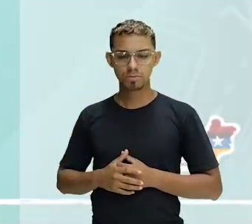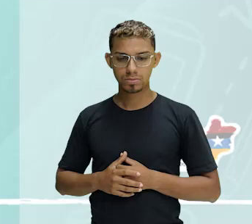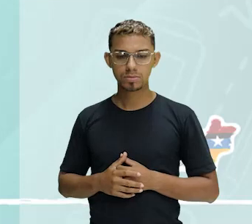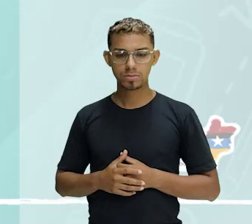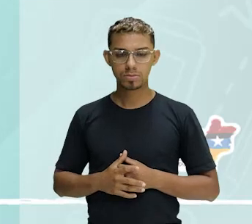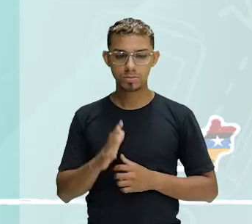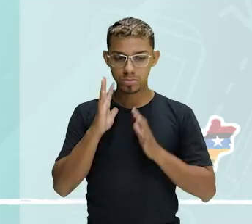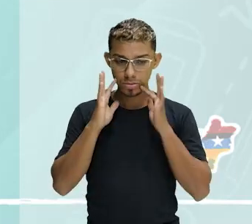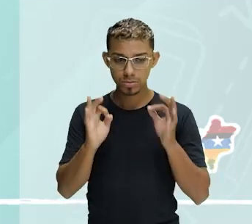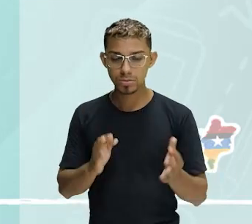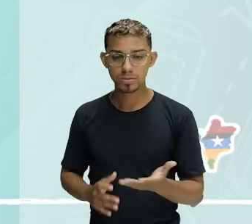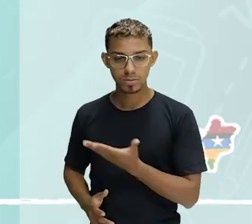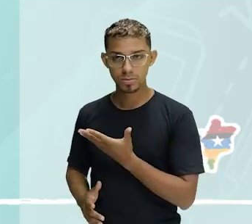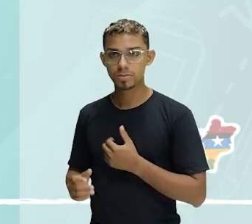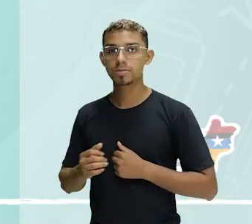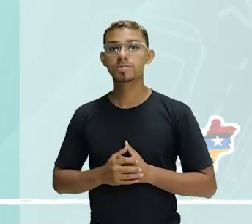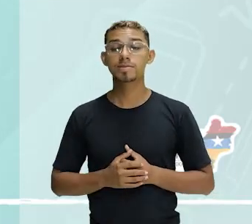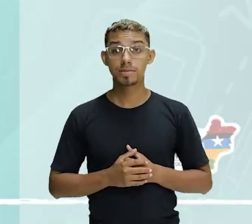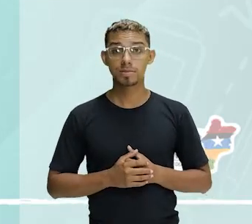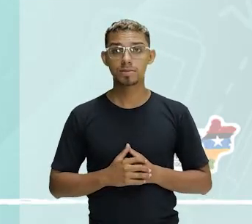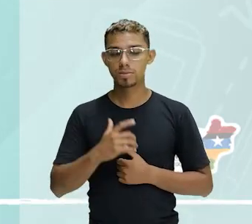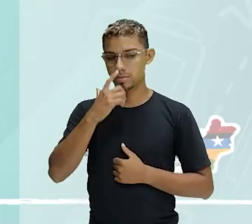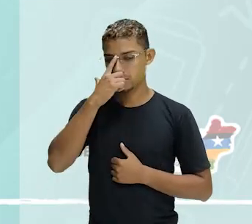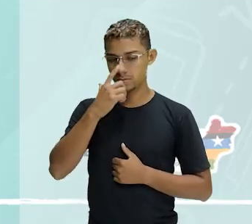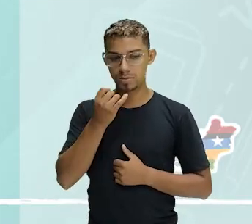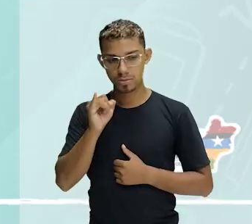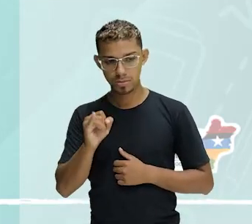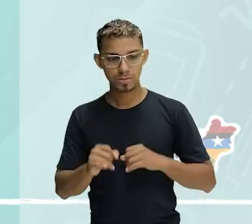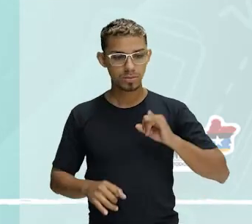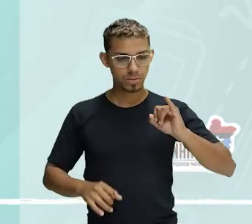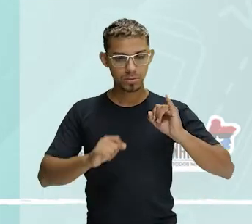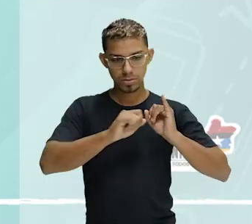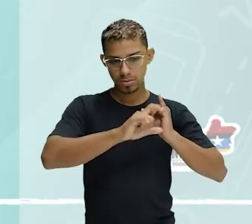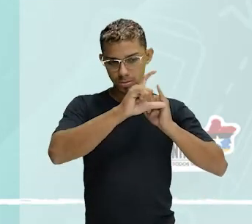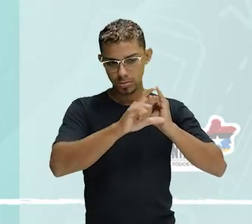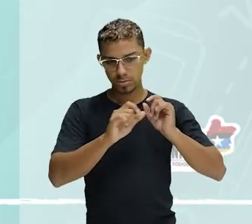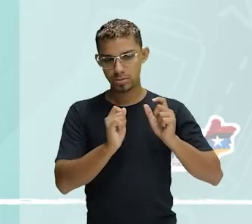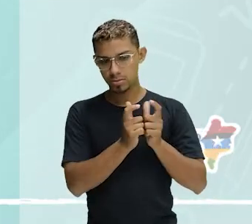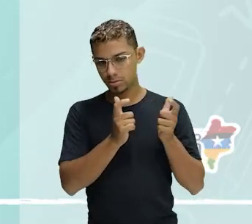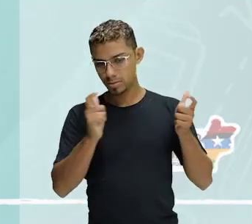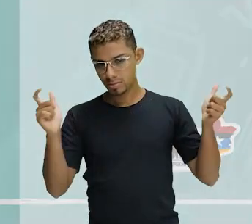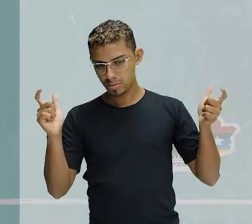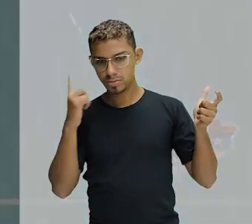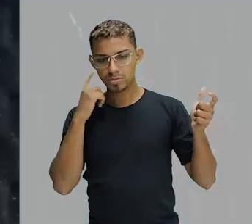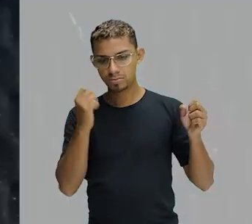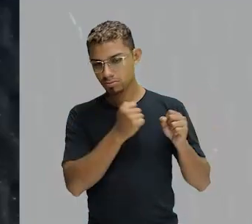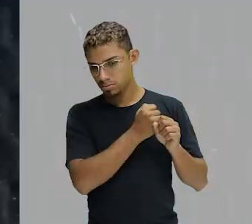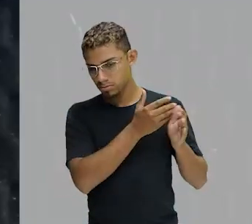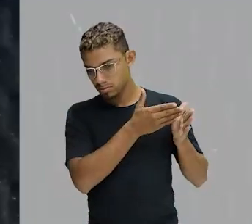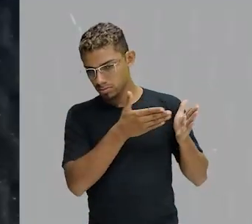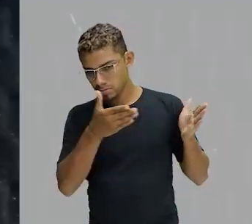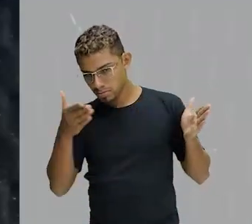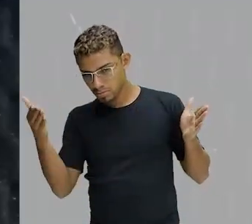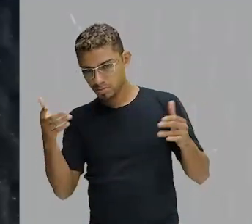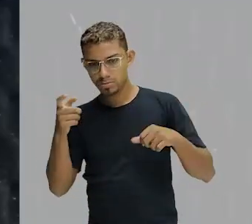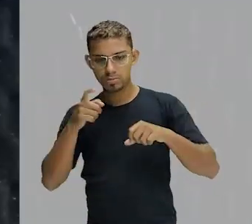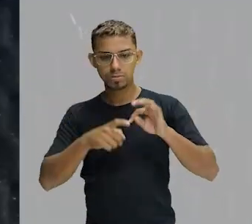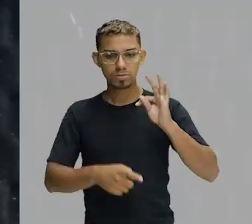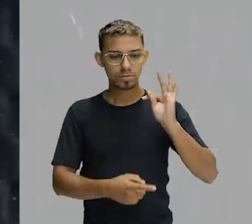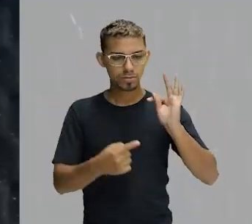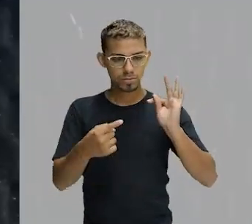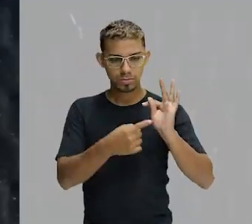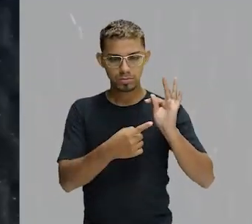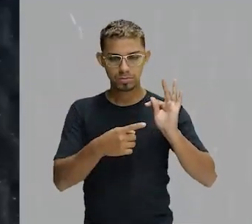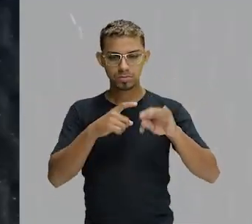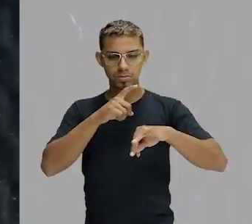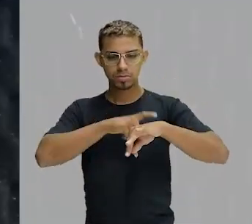como observação aí para você, tá bom? Se I é a taxa de crescimento de uma grandeza relativa a um período de tempo T, lembra que aquele